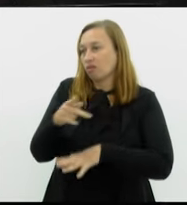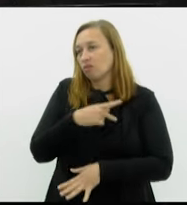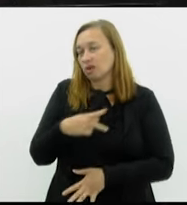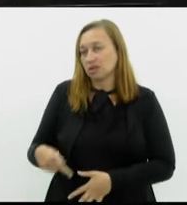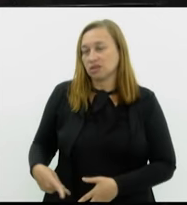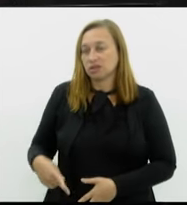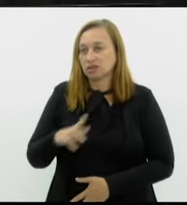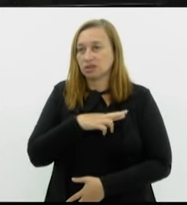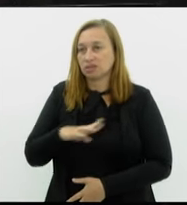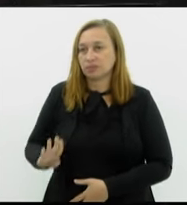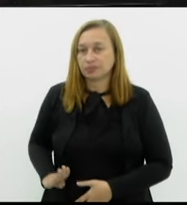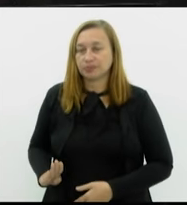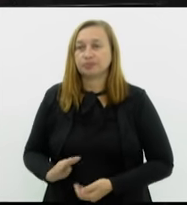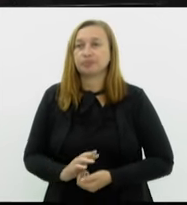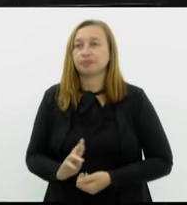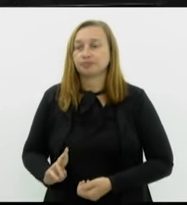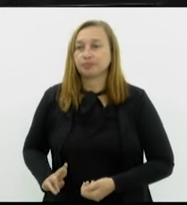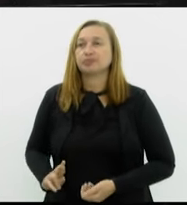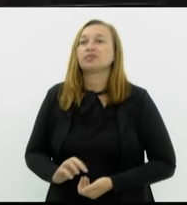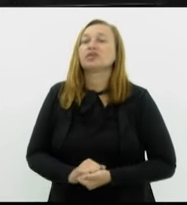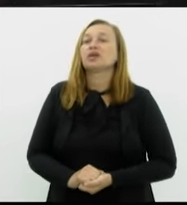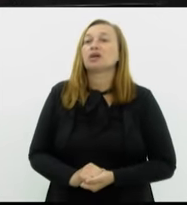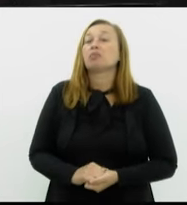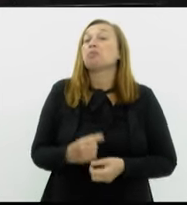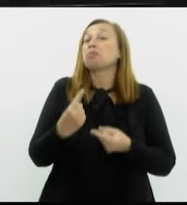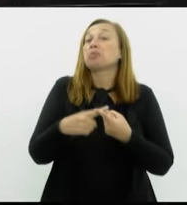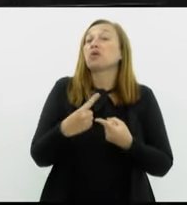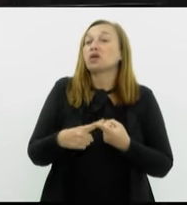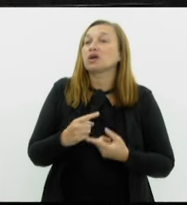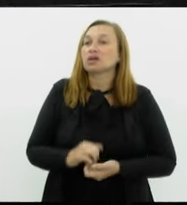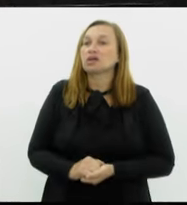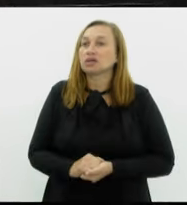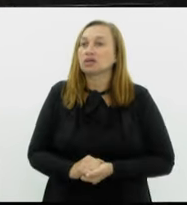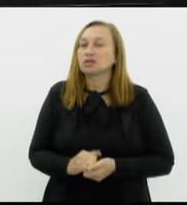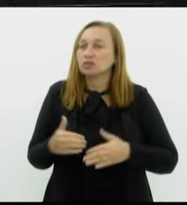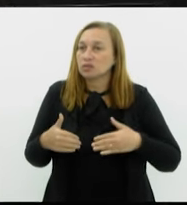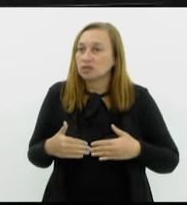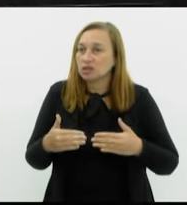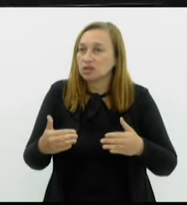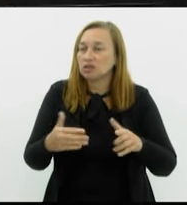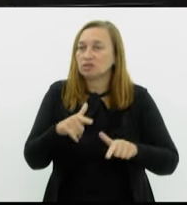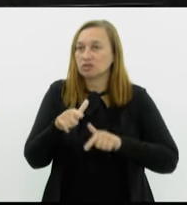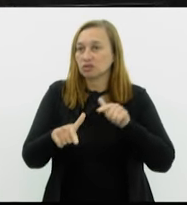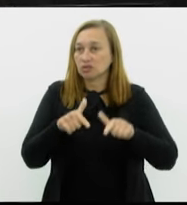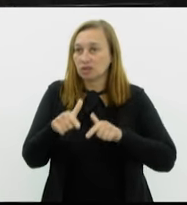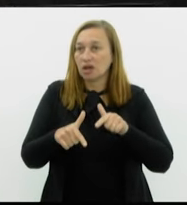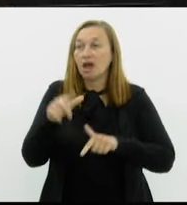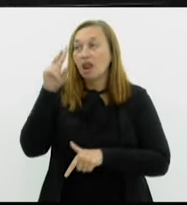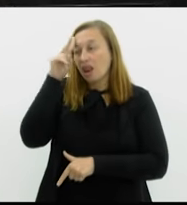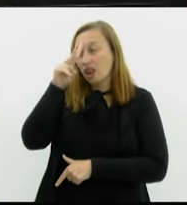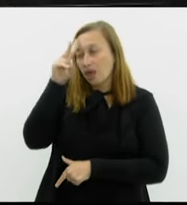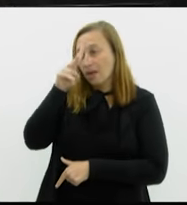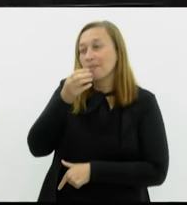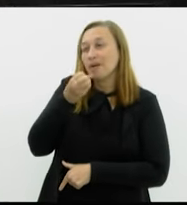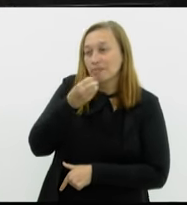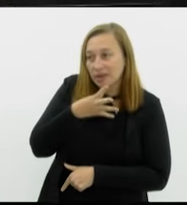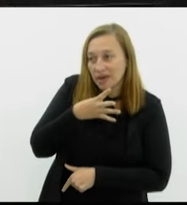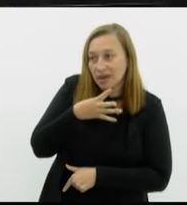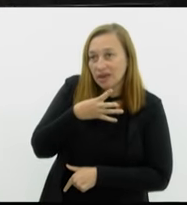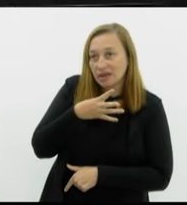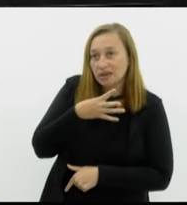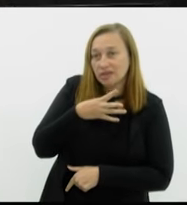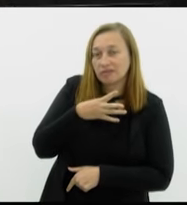presidente da República. Até porque, na abertura dos trabalhos, lembra bem Vossa